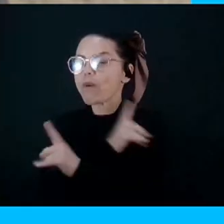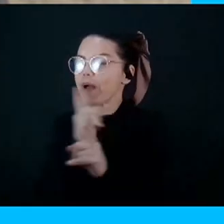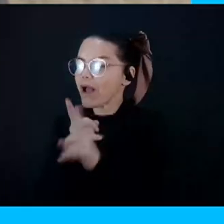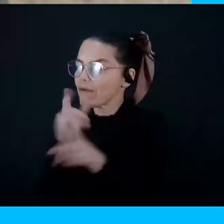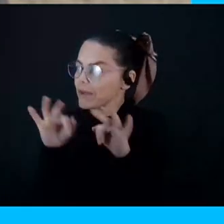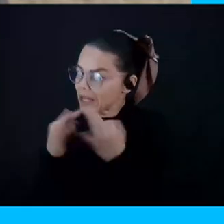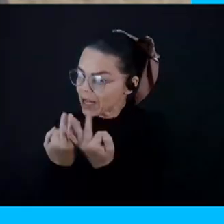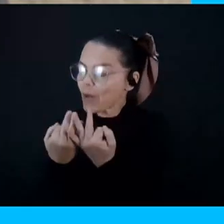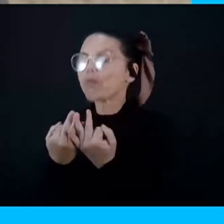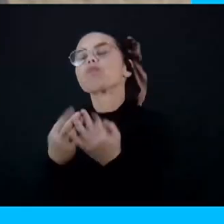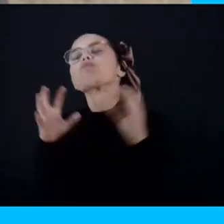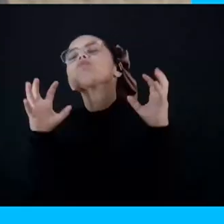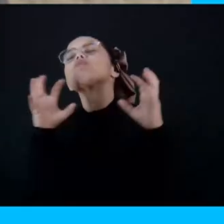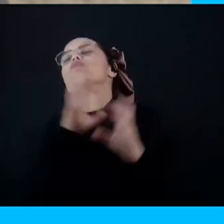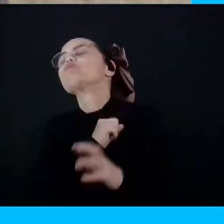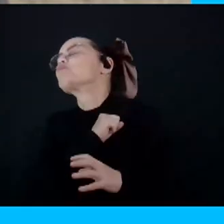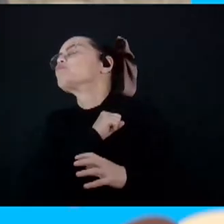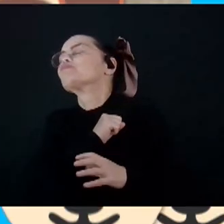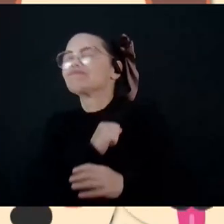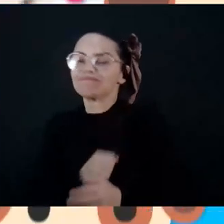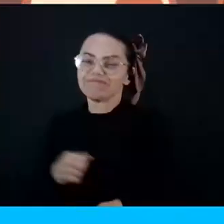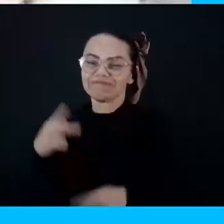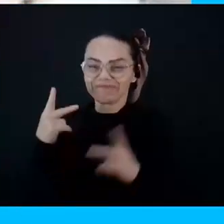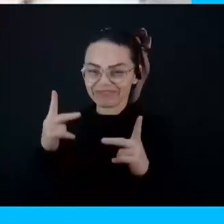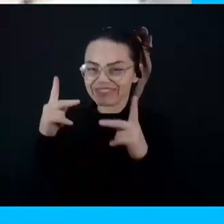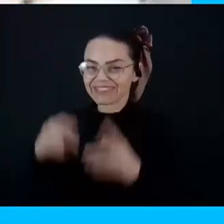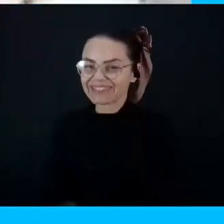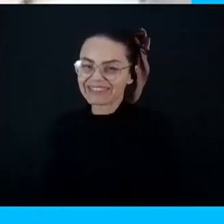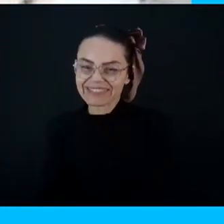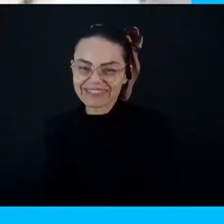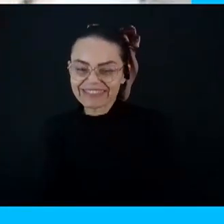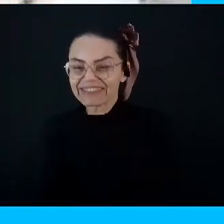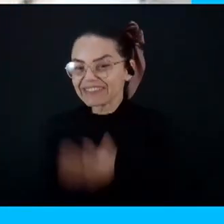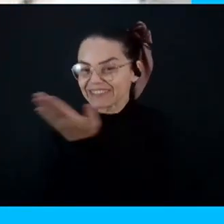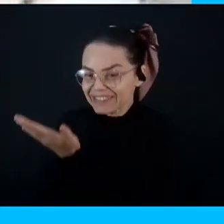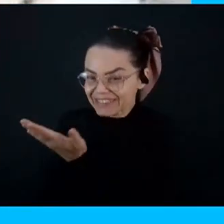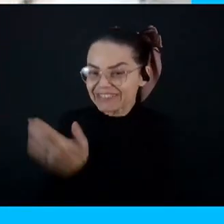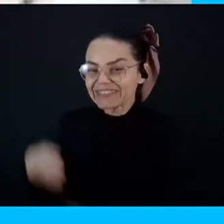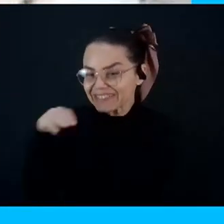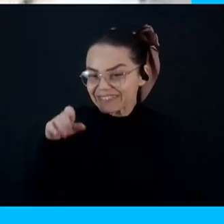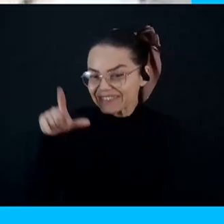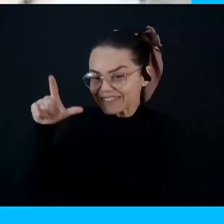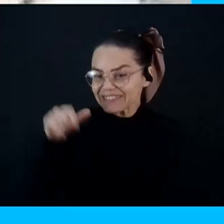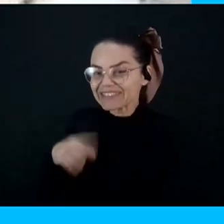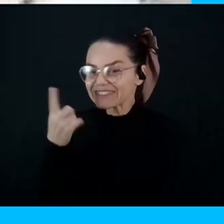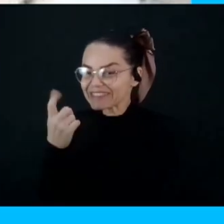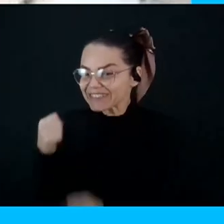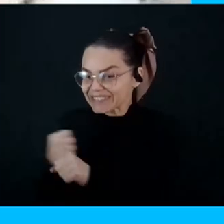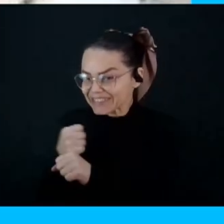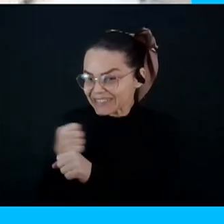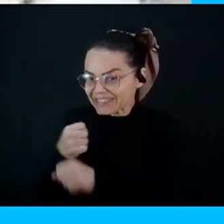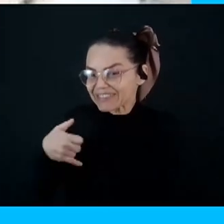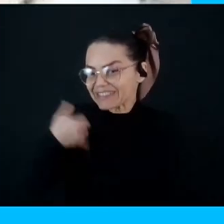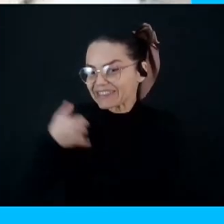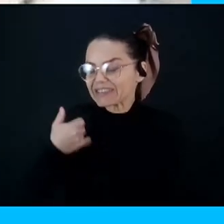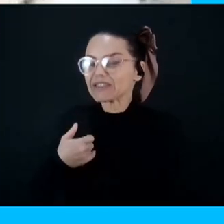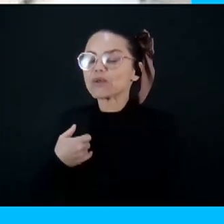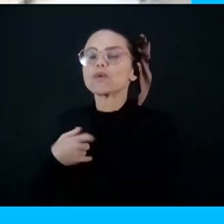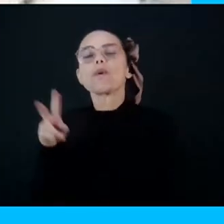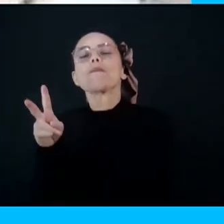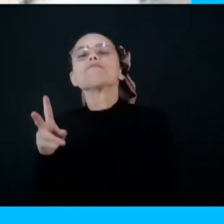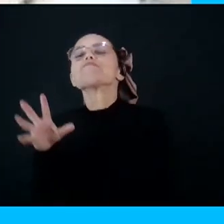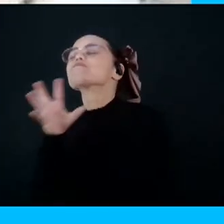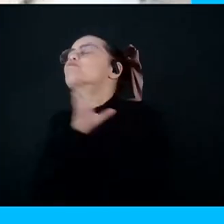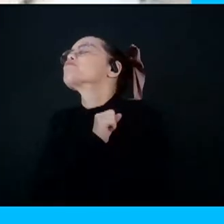família para chamar de sua. A Mel tem 1 ano e é uma vira-lata cheia de